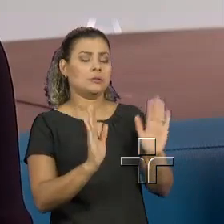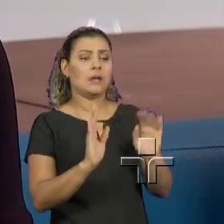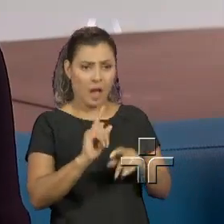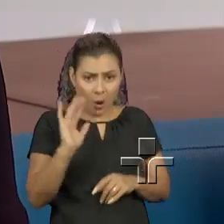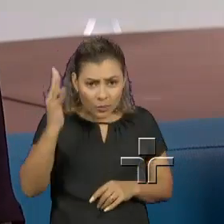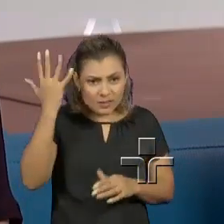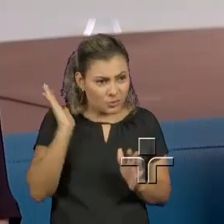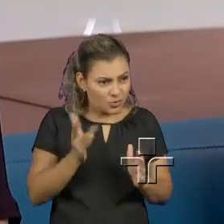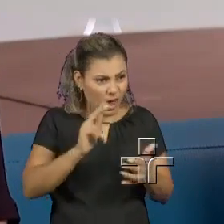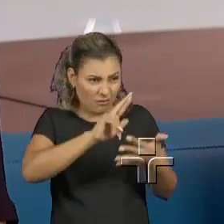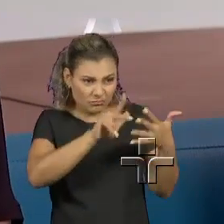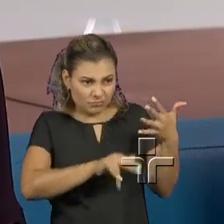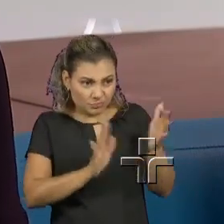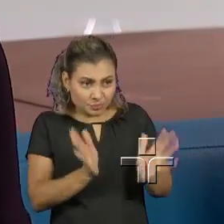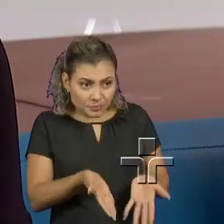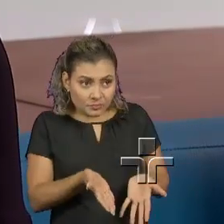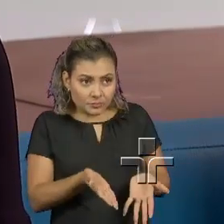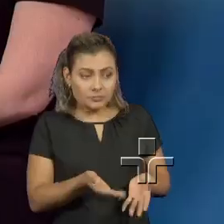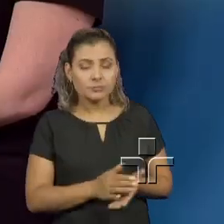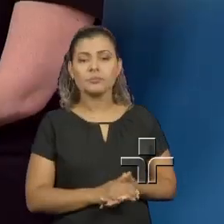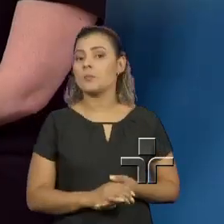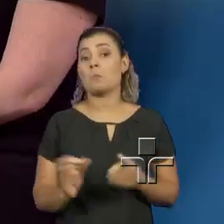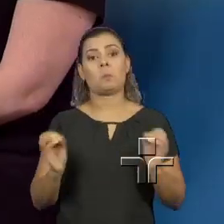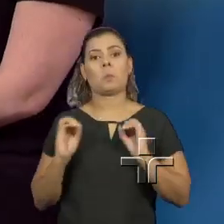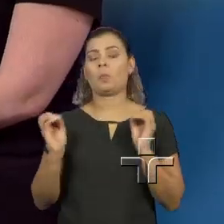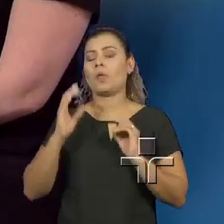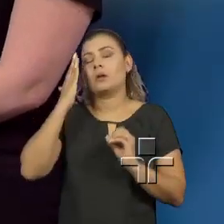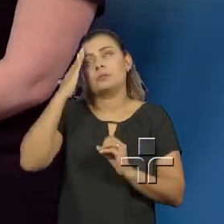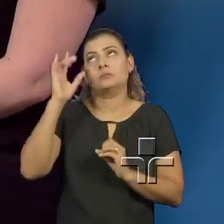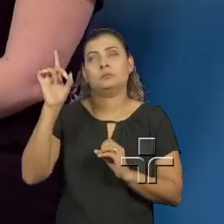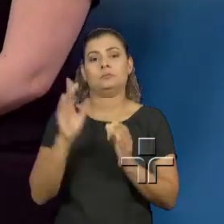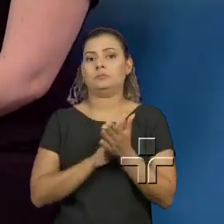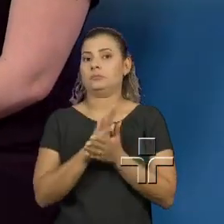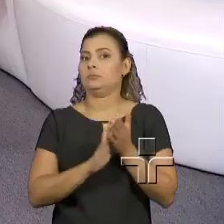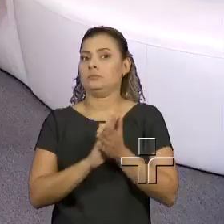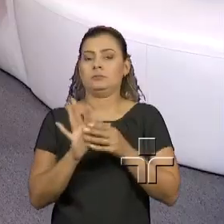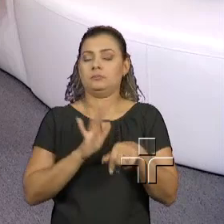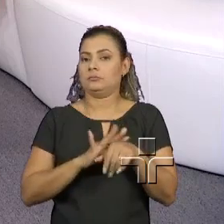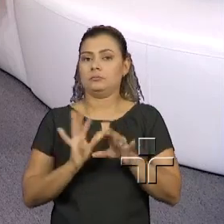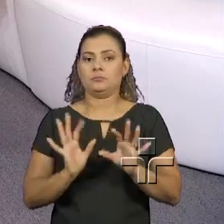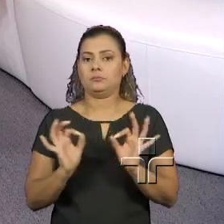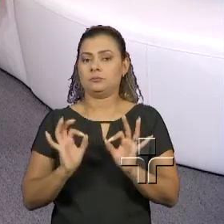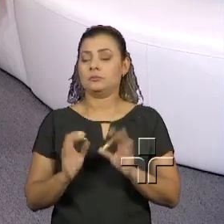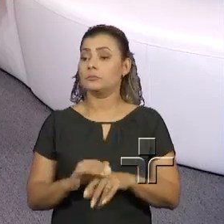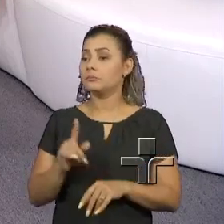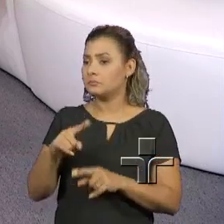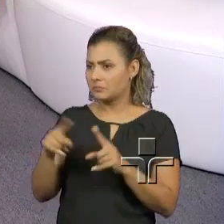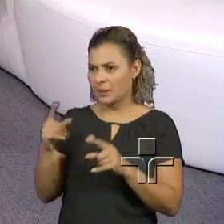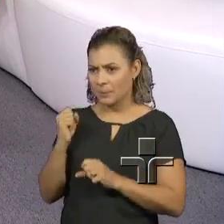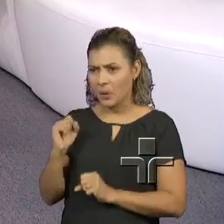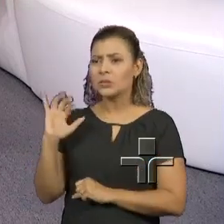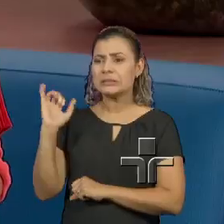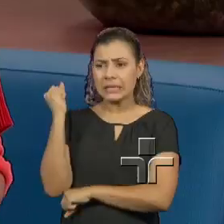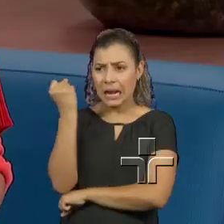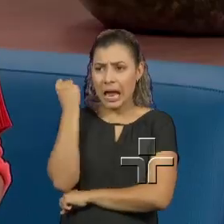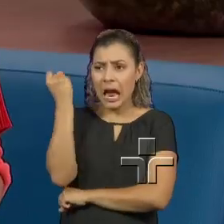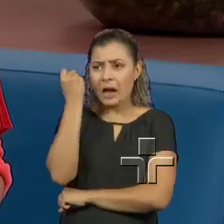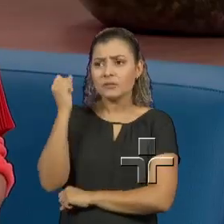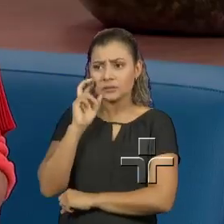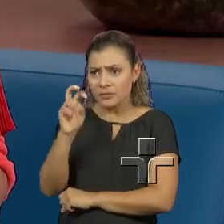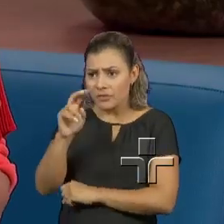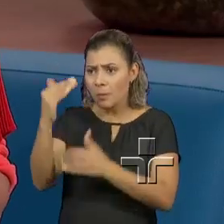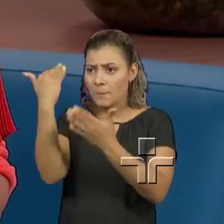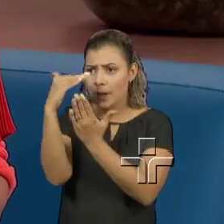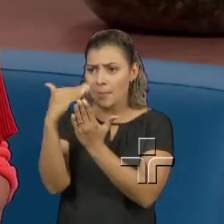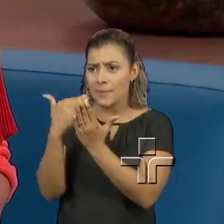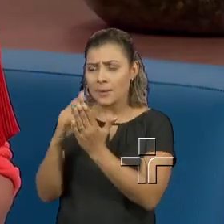aconteceu deles terem vacinado e terem a doença? Não, graças a Deus, não. E as sequelas podem ser muito graves, né? A gente viu ali